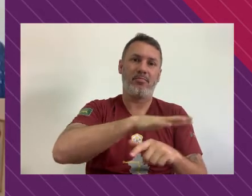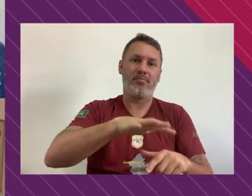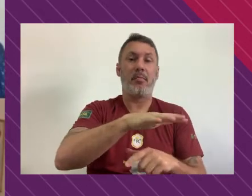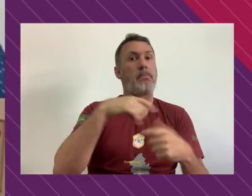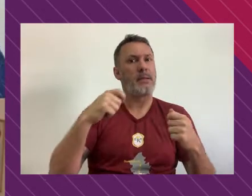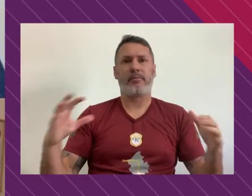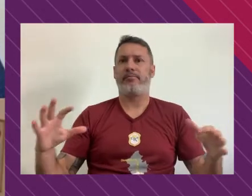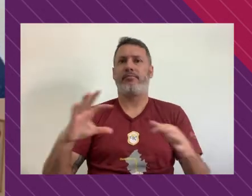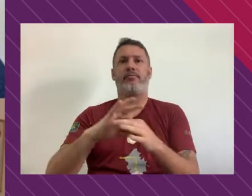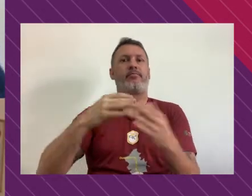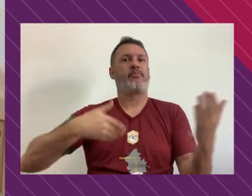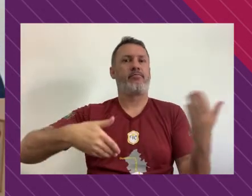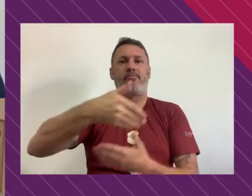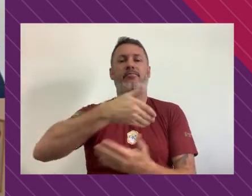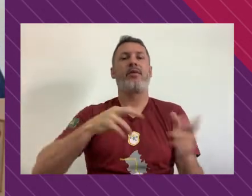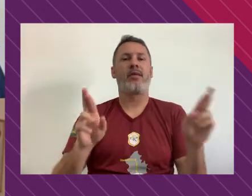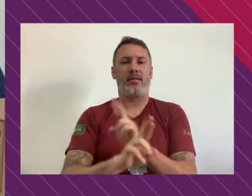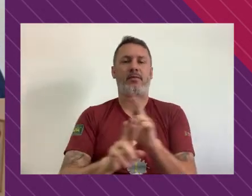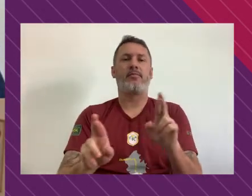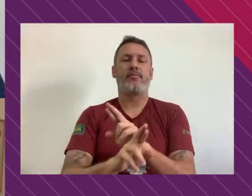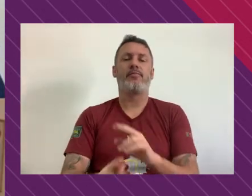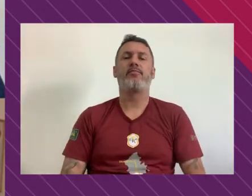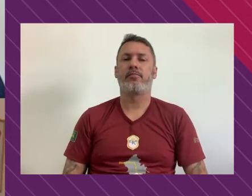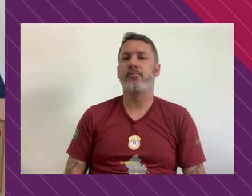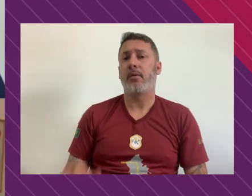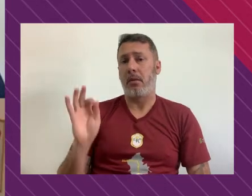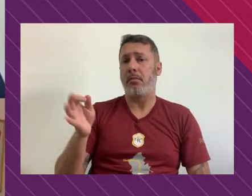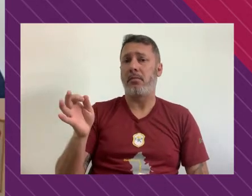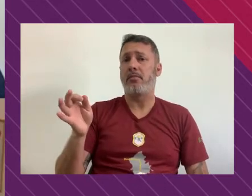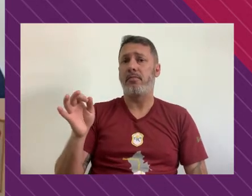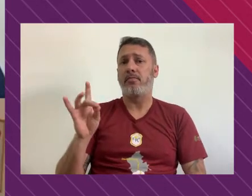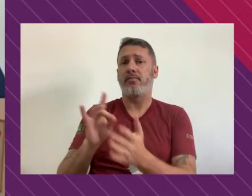Realmente o modelo, né,